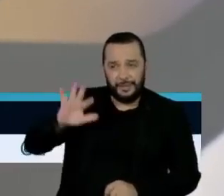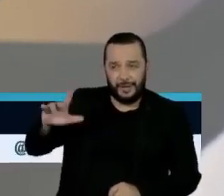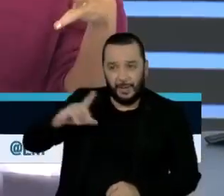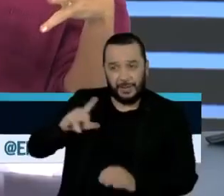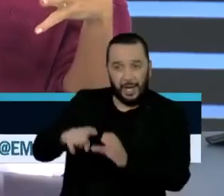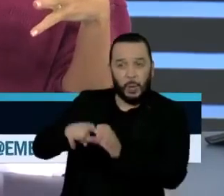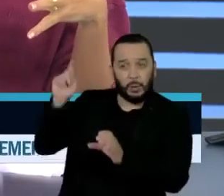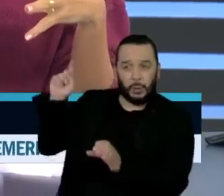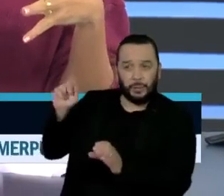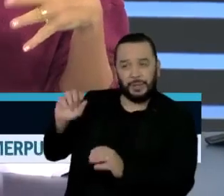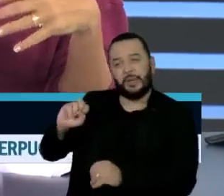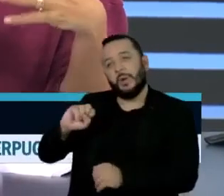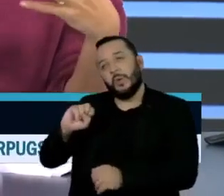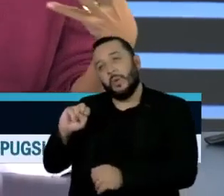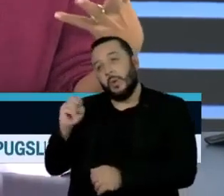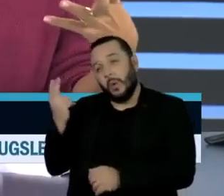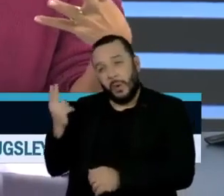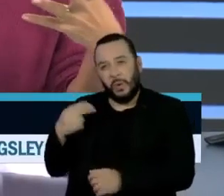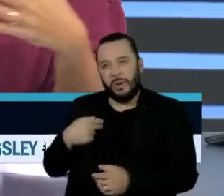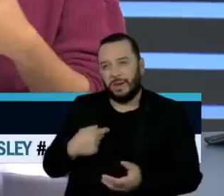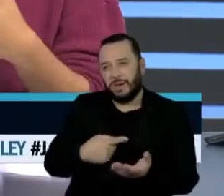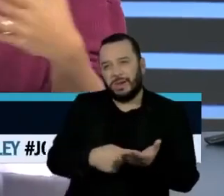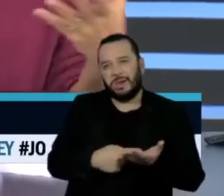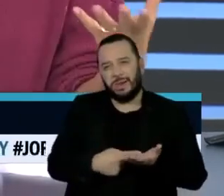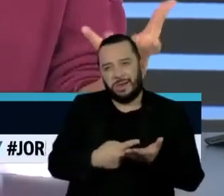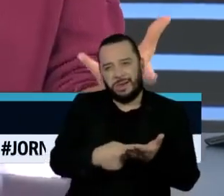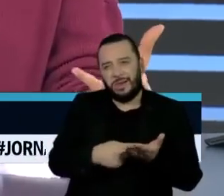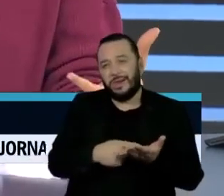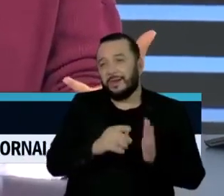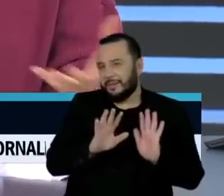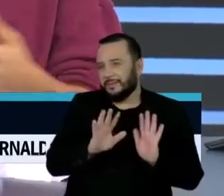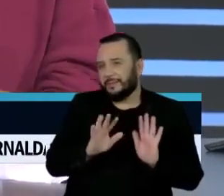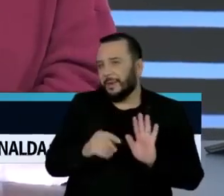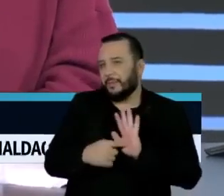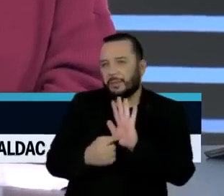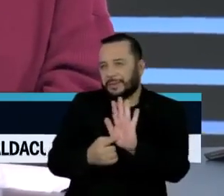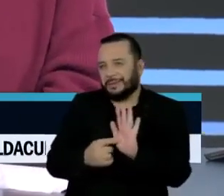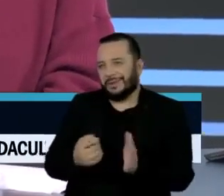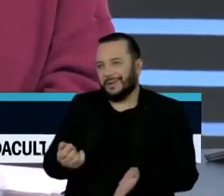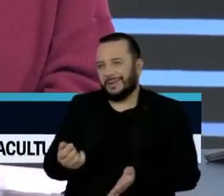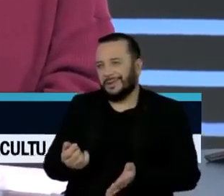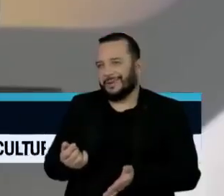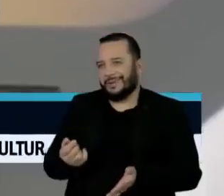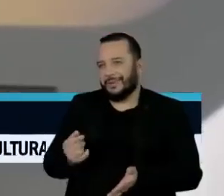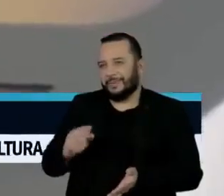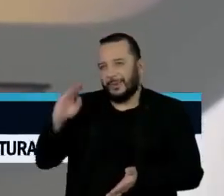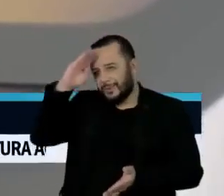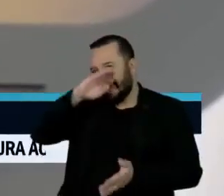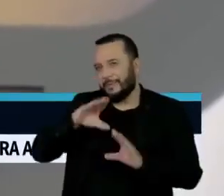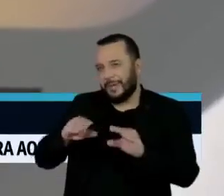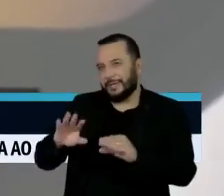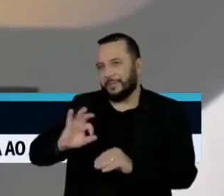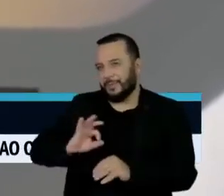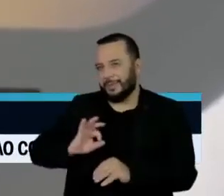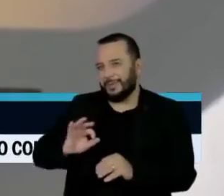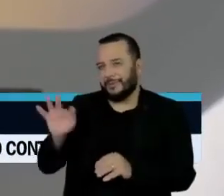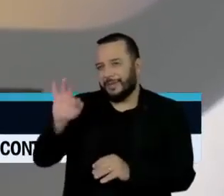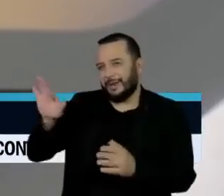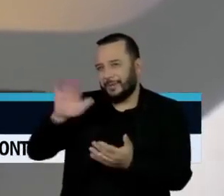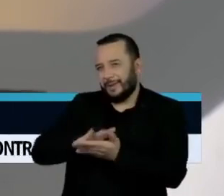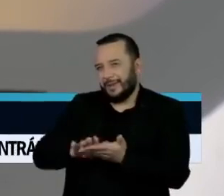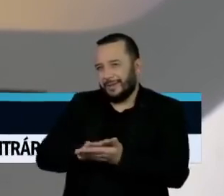Federal ou pode ser algo orquestrado para vender a não interferência do Governo na PF pode né